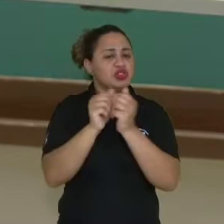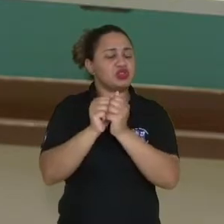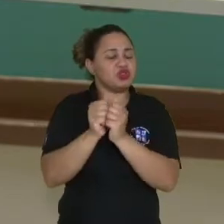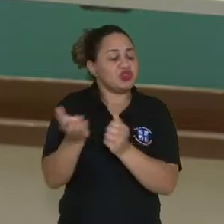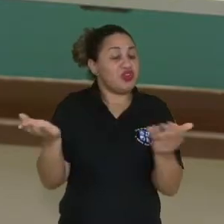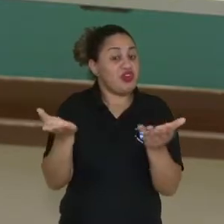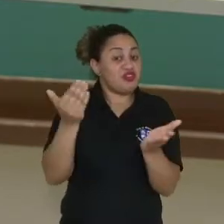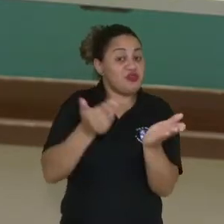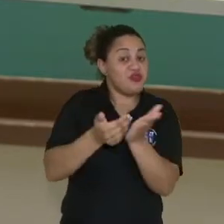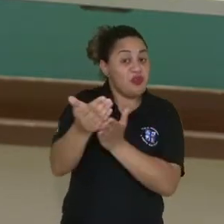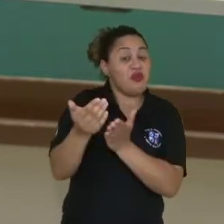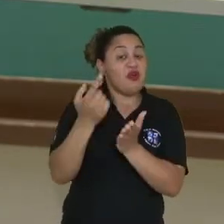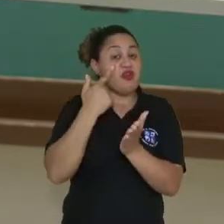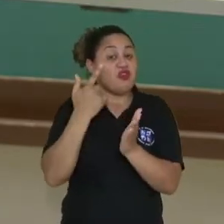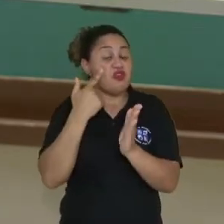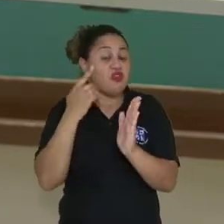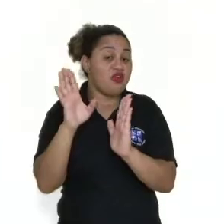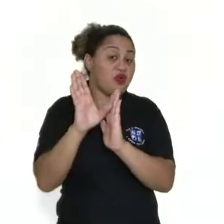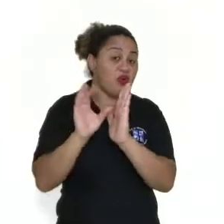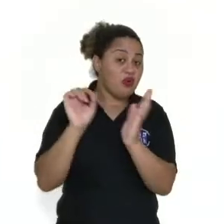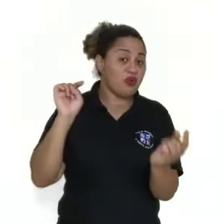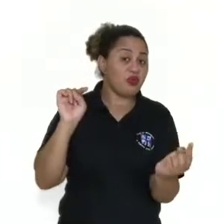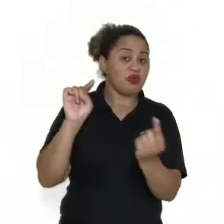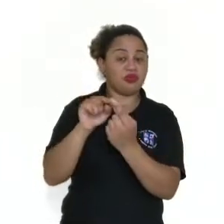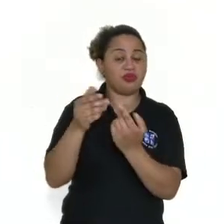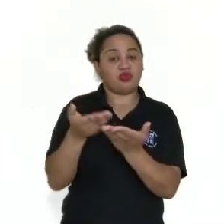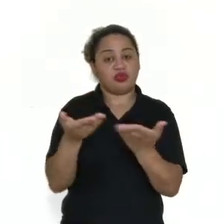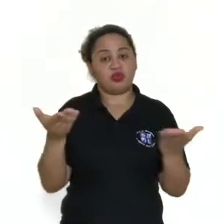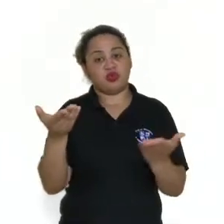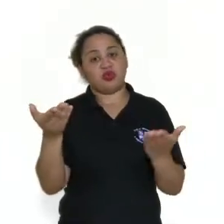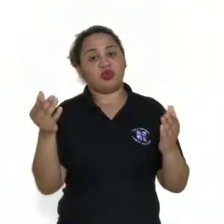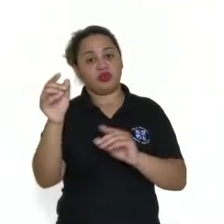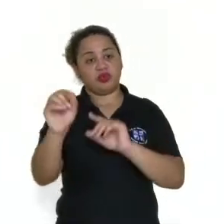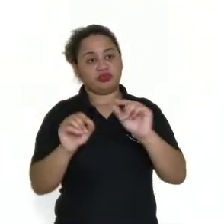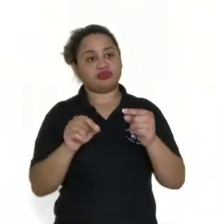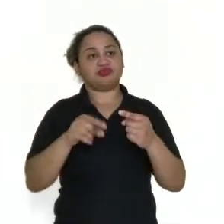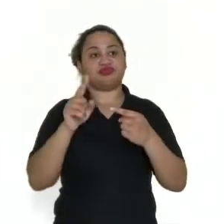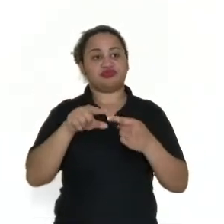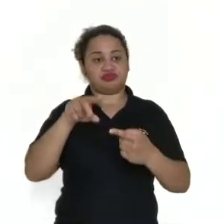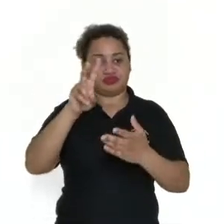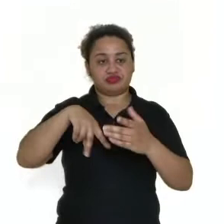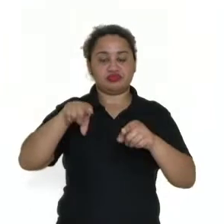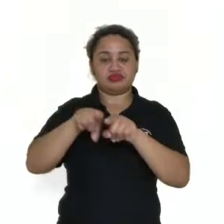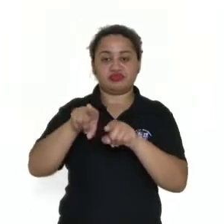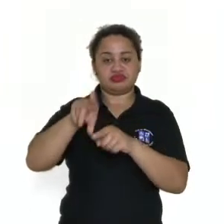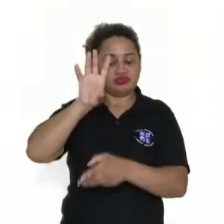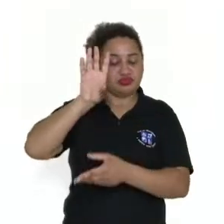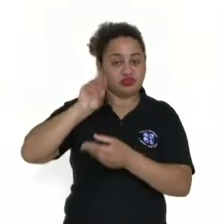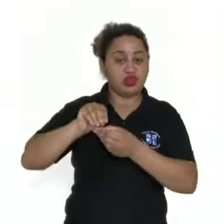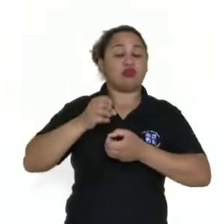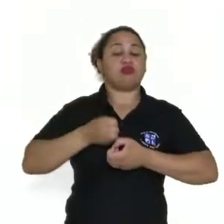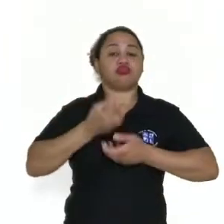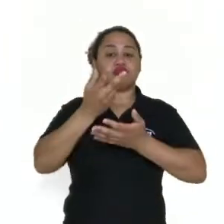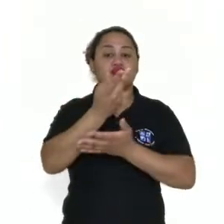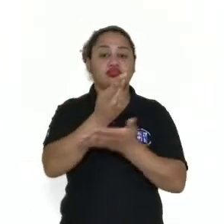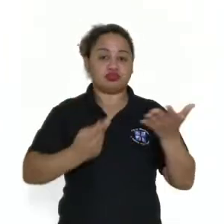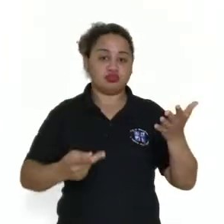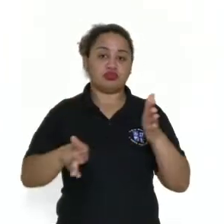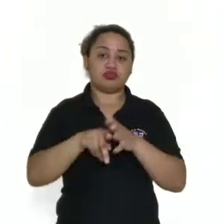vamos começar aqui ver quais são os nossos objetivos, que consistem em ler e compreender um poema de